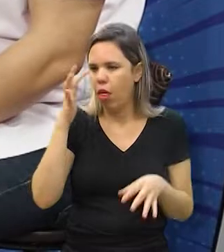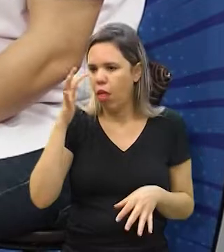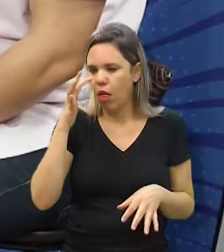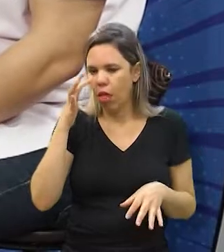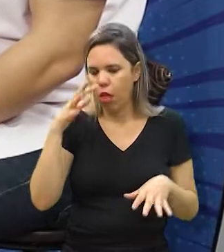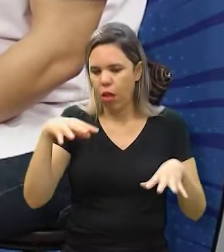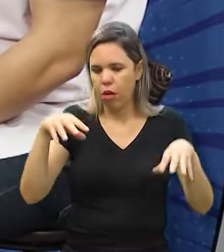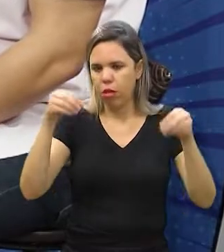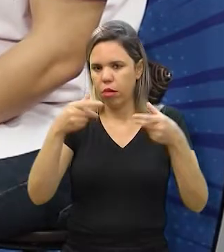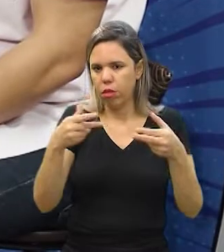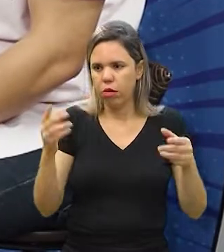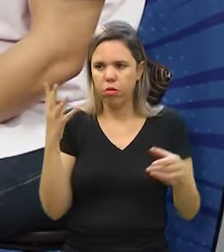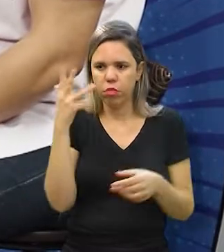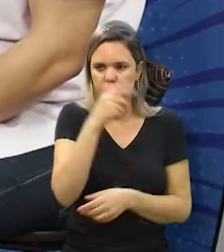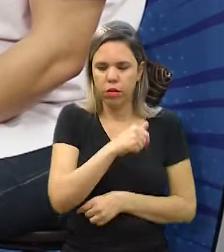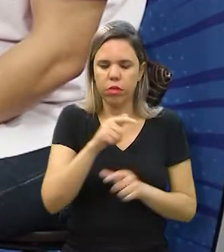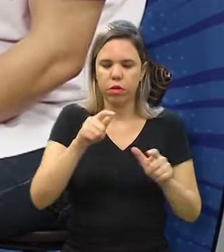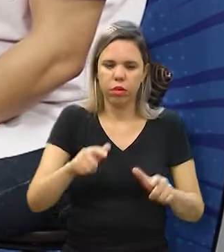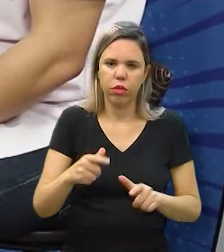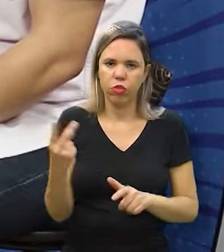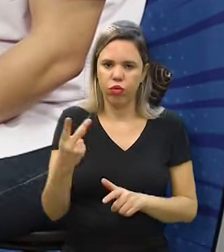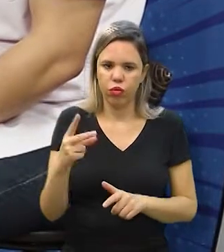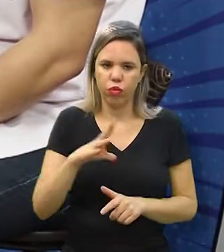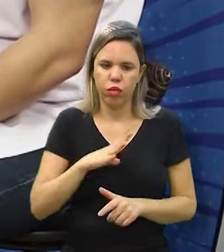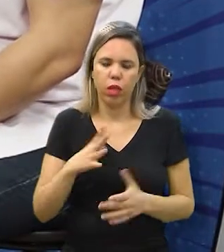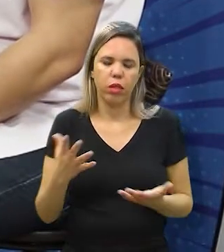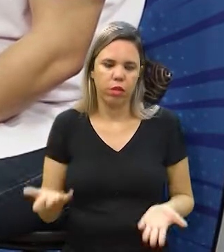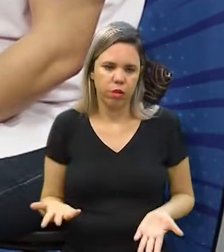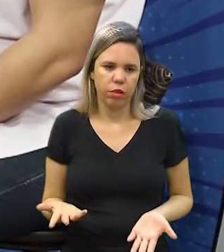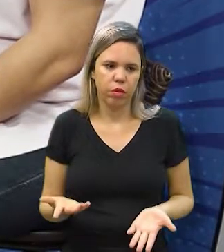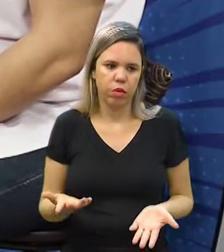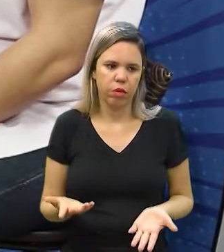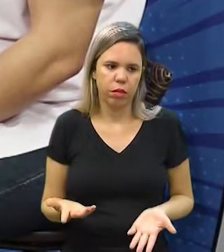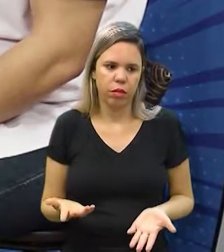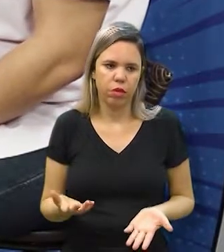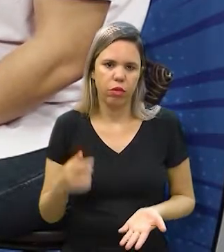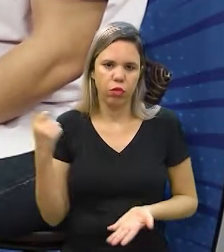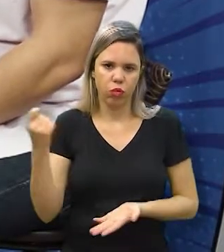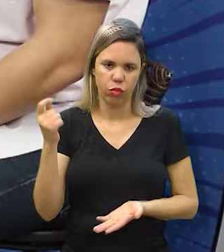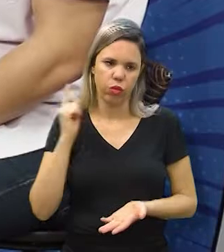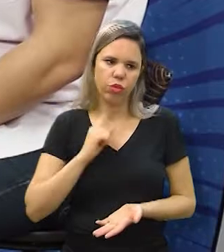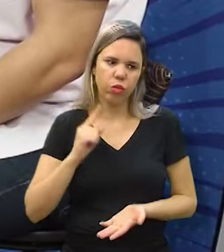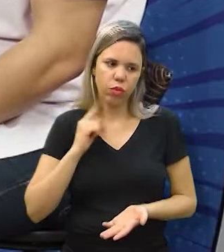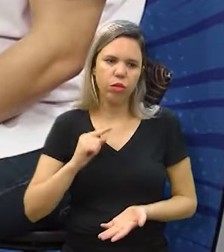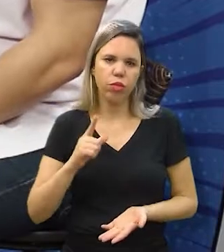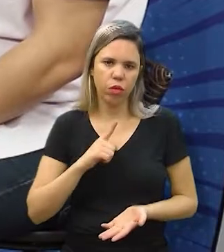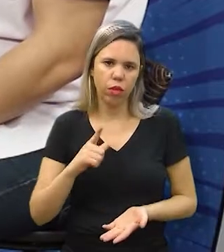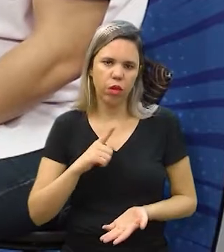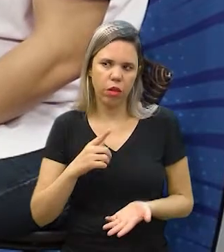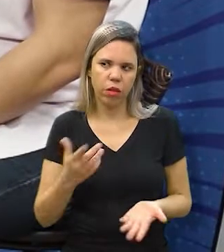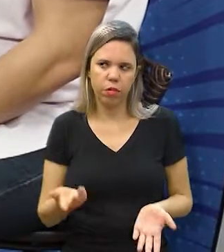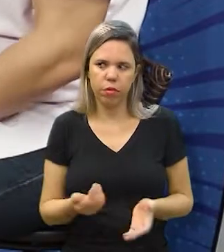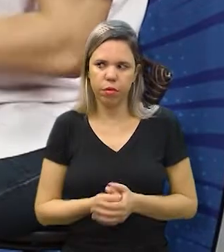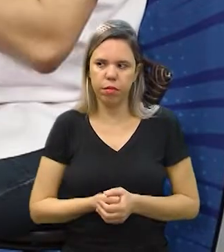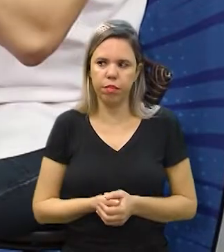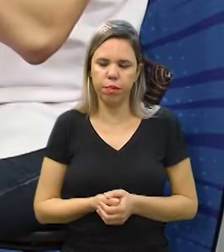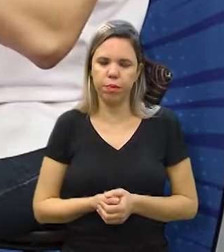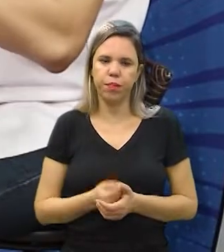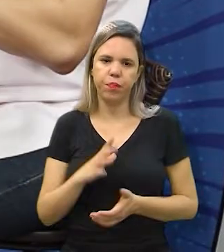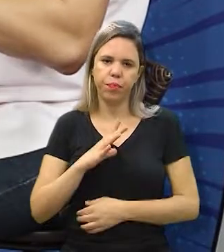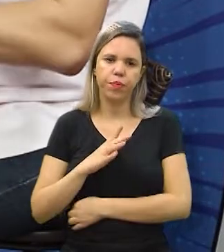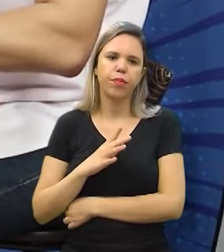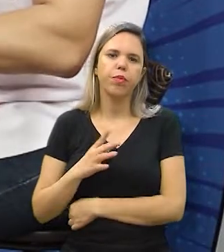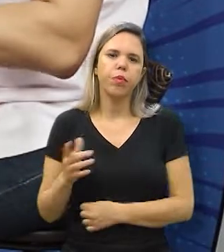Tem cenários muito lindos, né, nas duas cidades, ali na região de sul de Minas, né? Mas